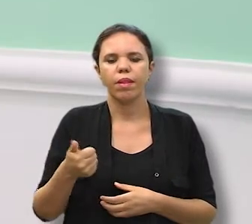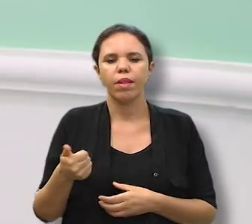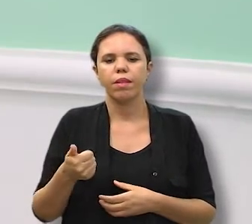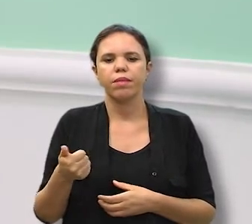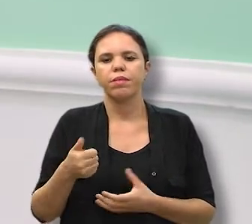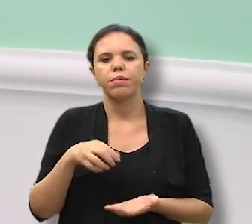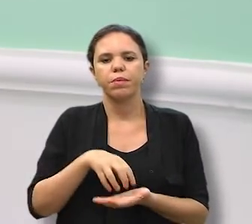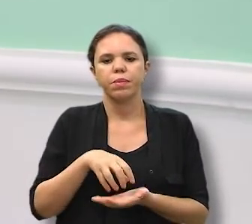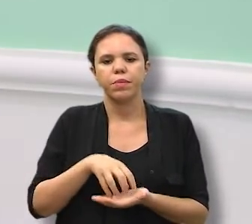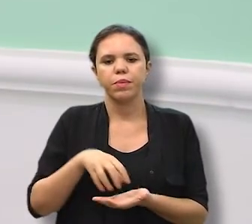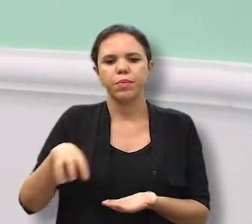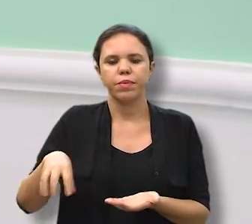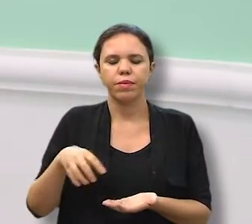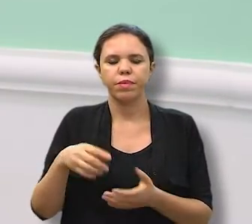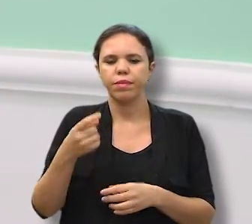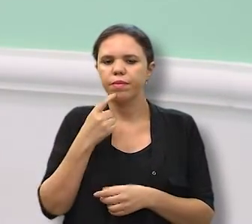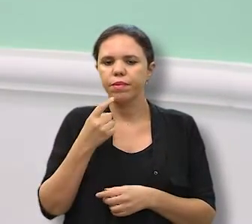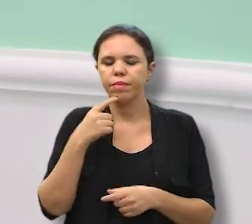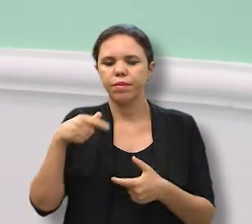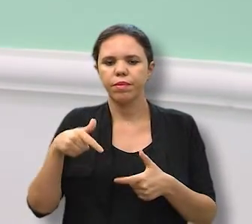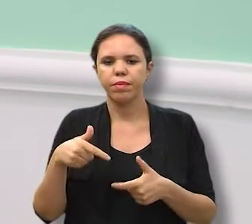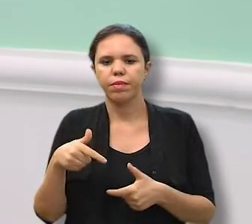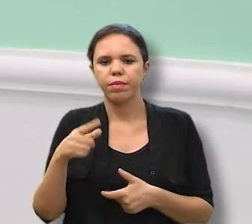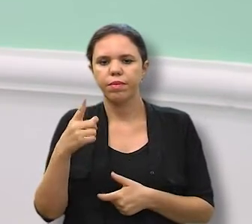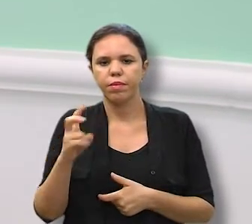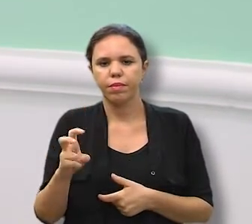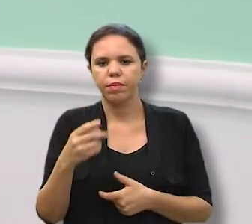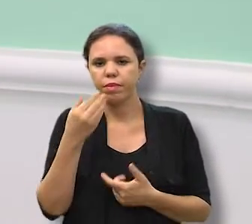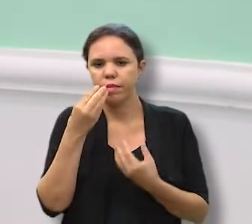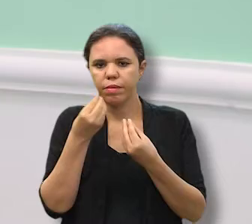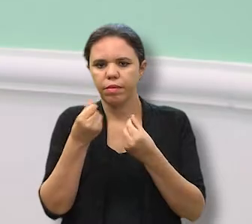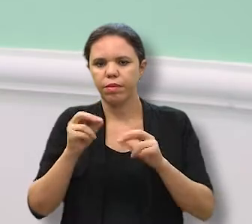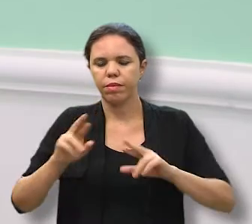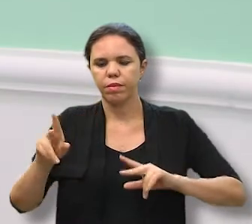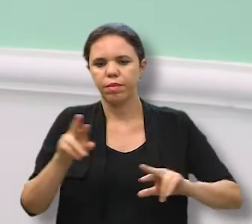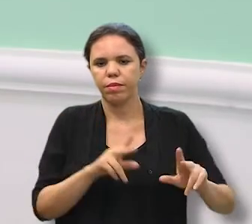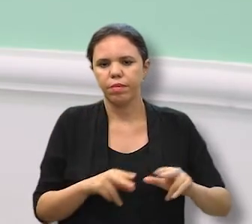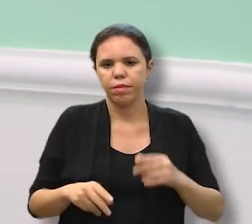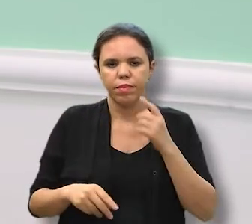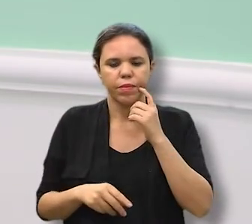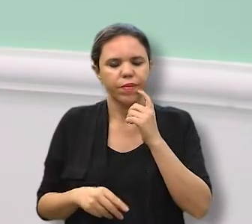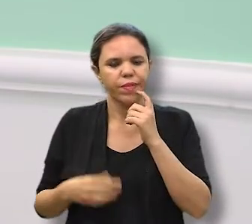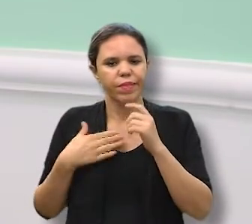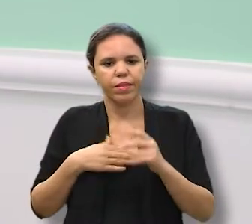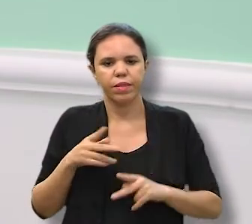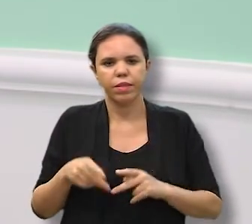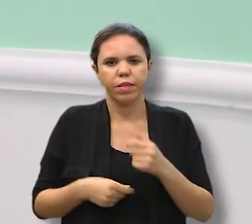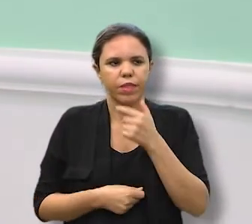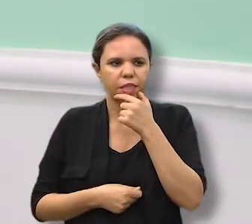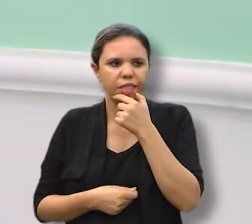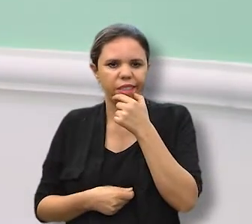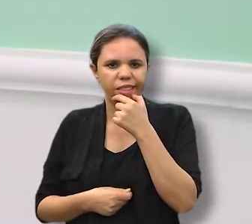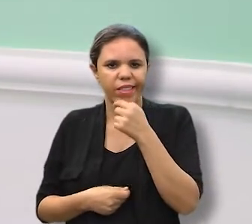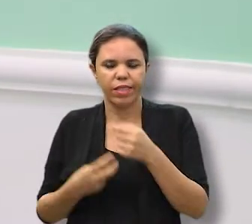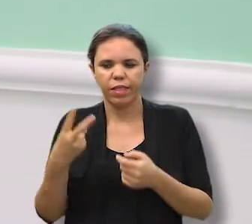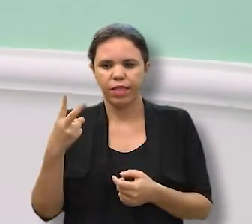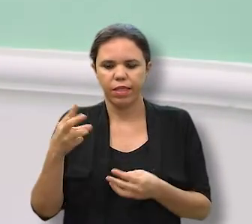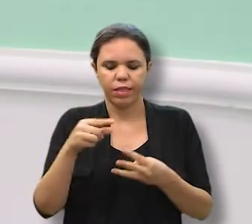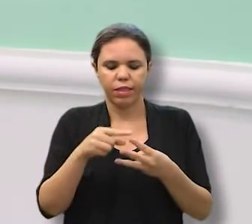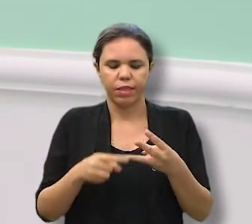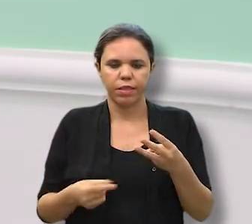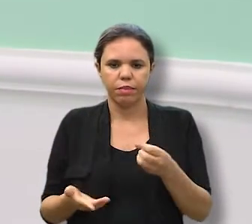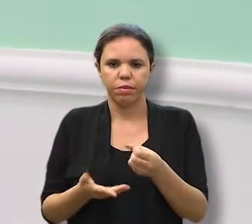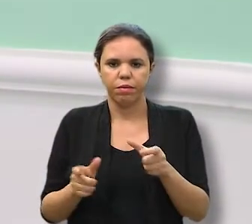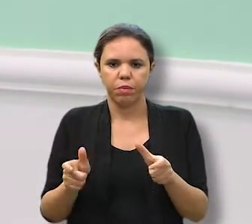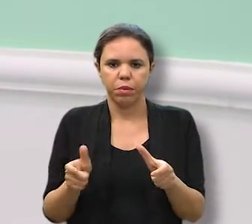de Campinas, tá? Trabalhamos aí com mais de 15 sabores. Então tem para todo gosto, né? Em 3 tamanhos diferentes. Vocês